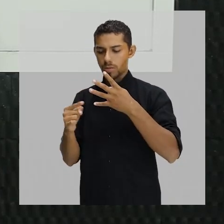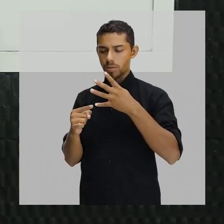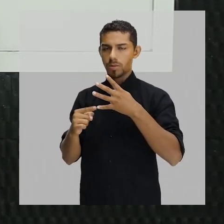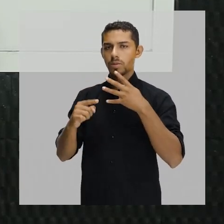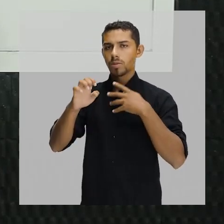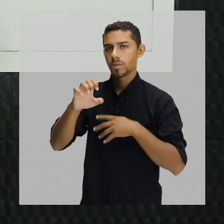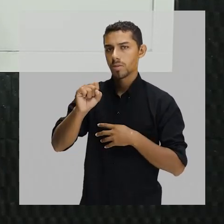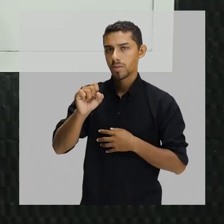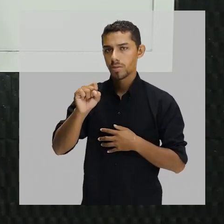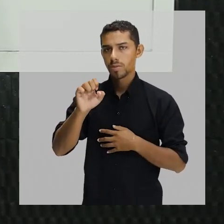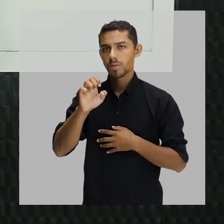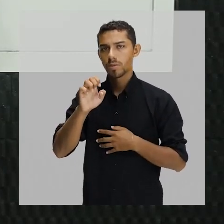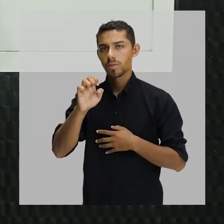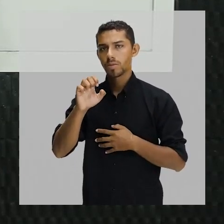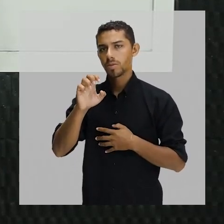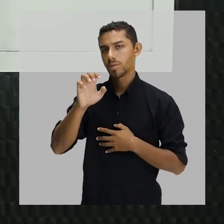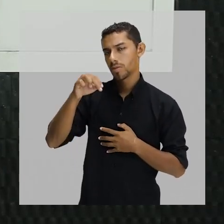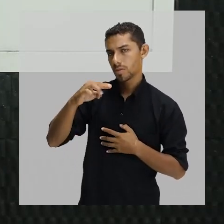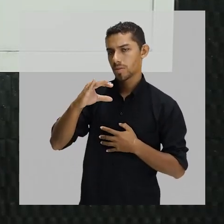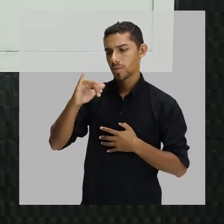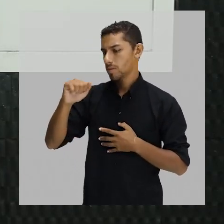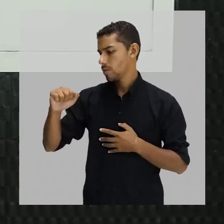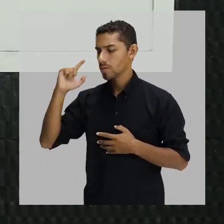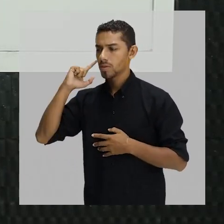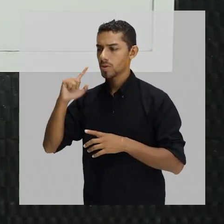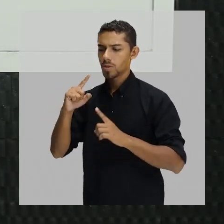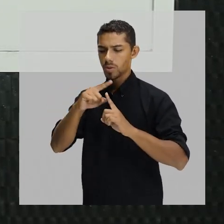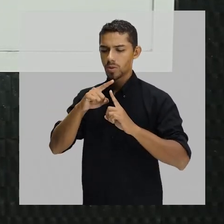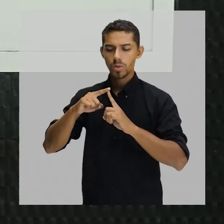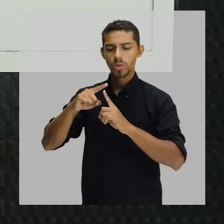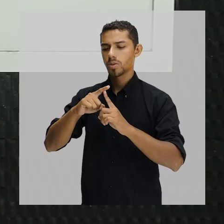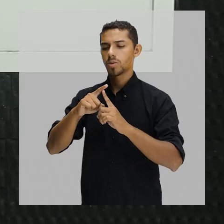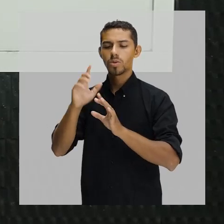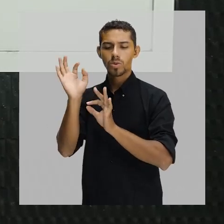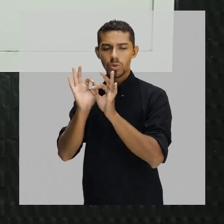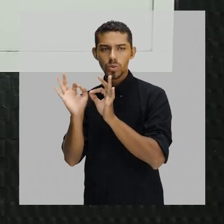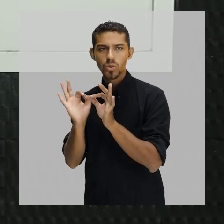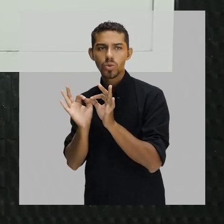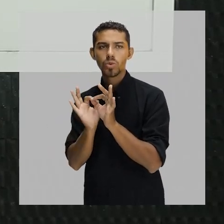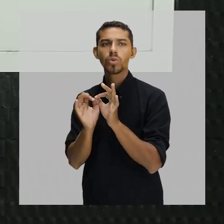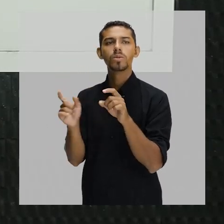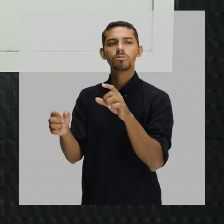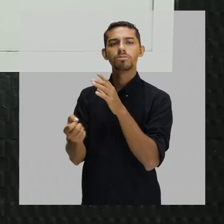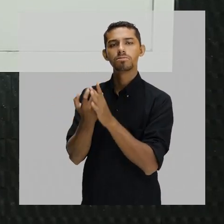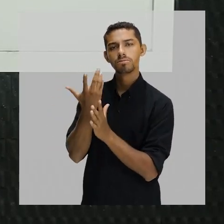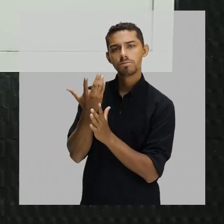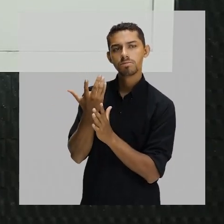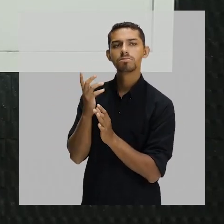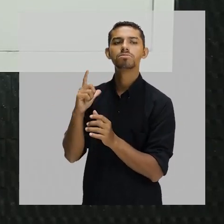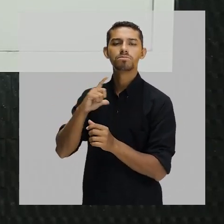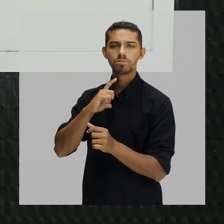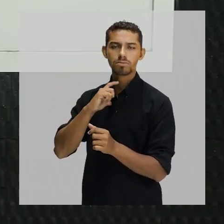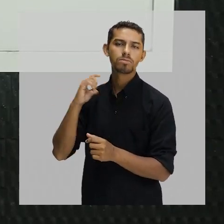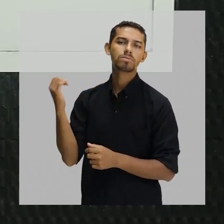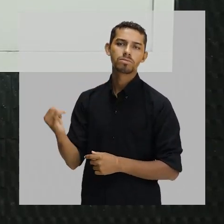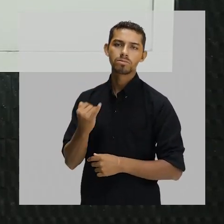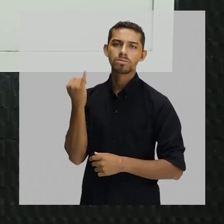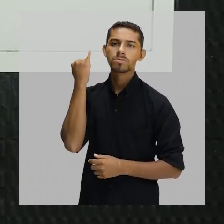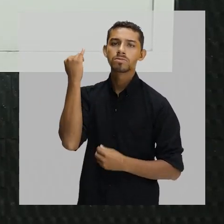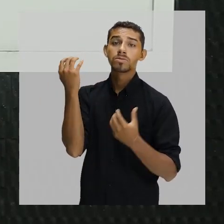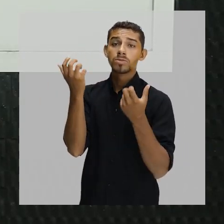como eu encaro esses tipos de conhecimento, você também cria aquele elemento fundamental, a